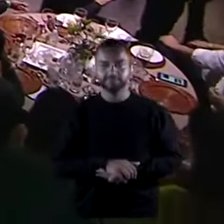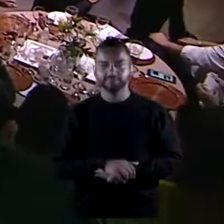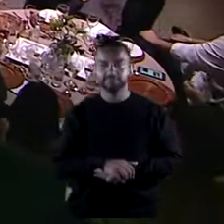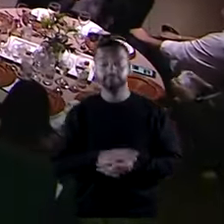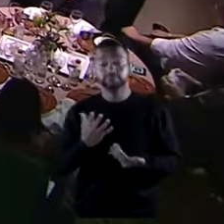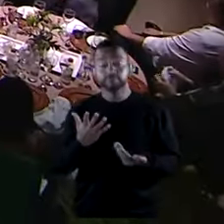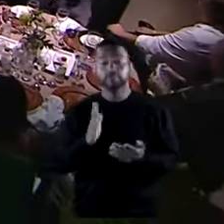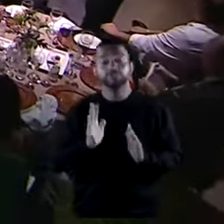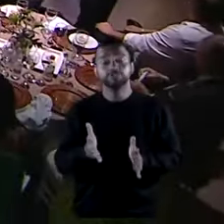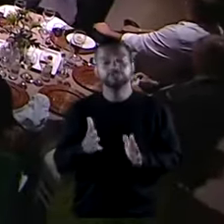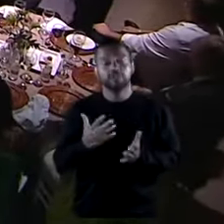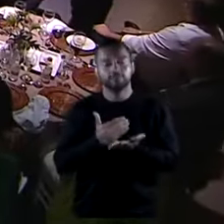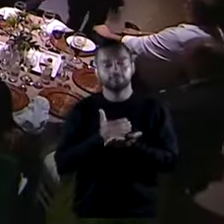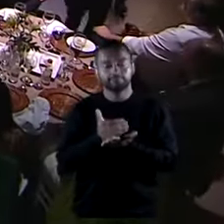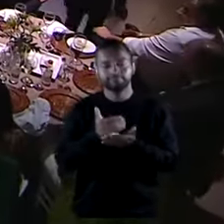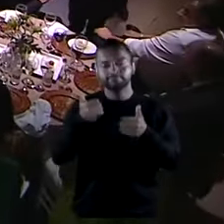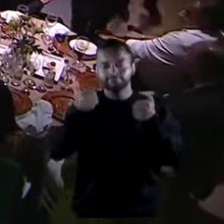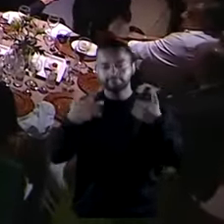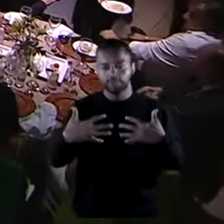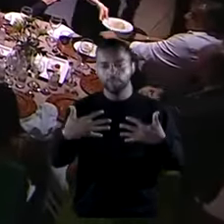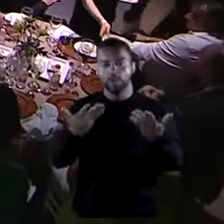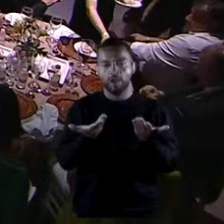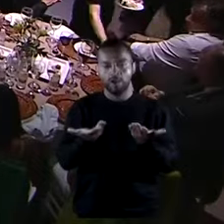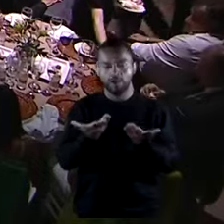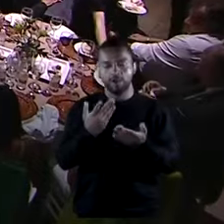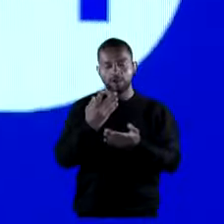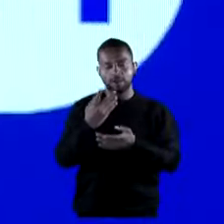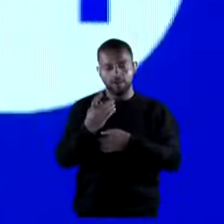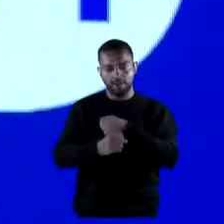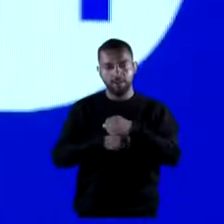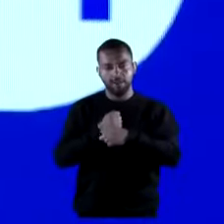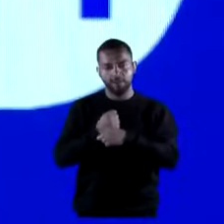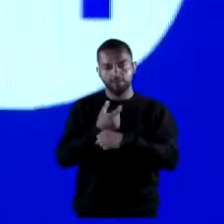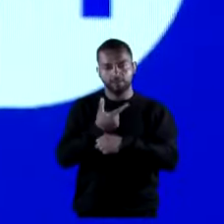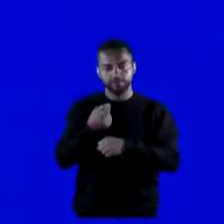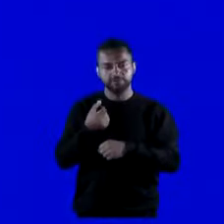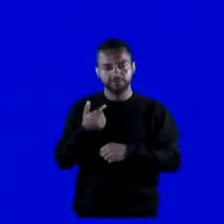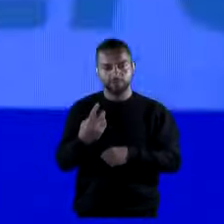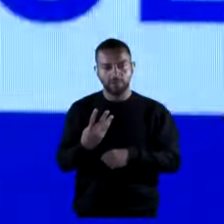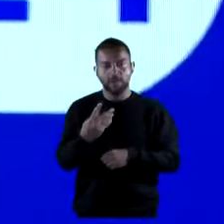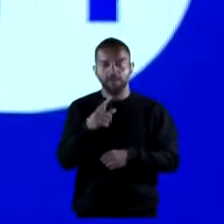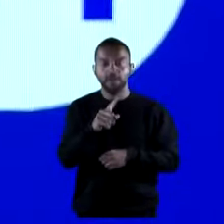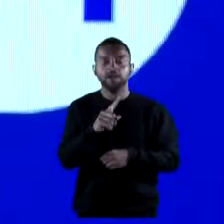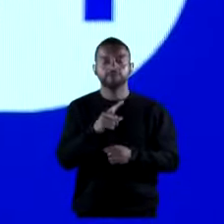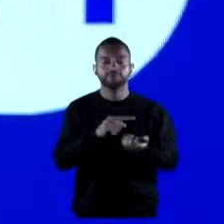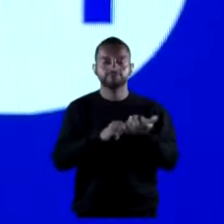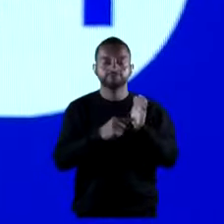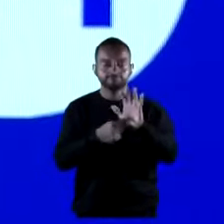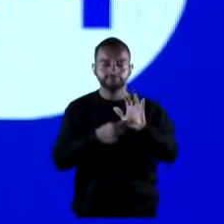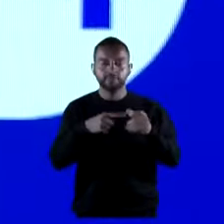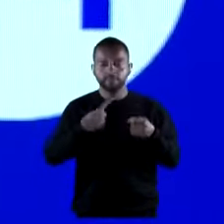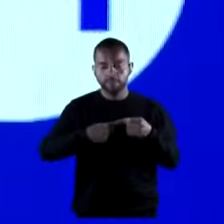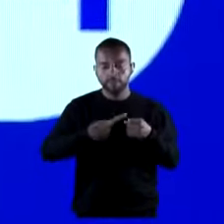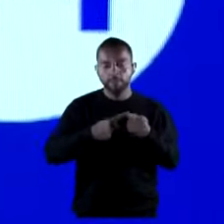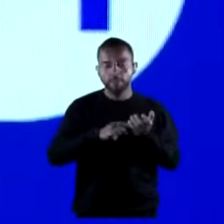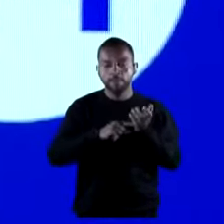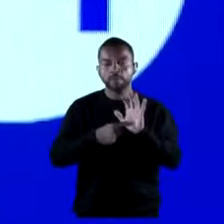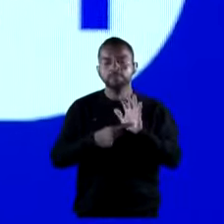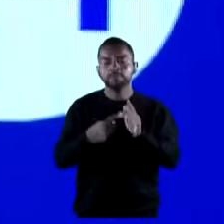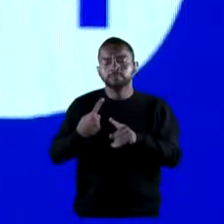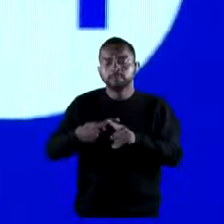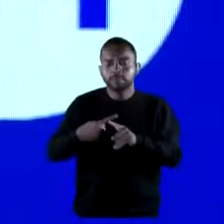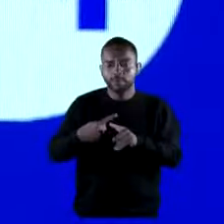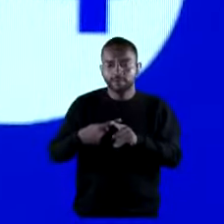Bom, e como a gente falou no início, nesse ano os times do interior mostraram sua força e provaram por que o Paulistão é